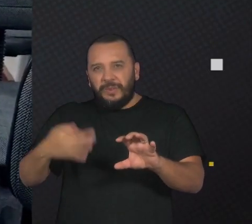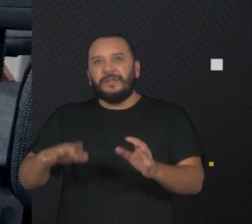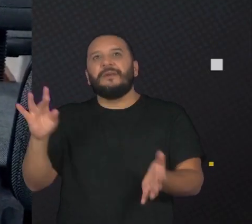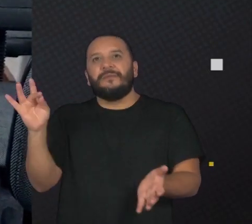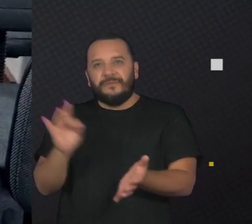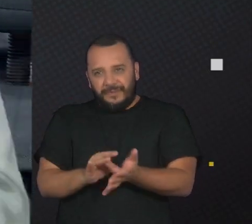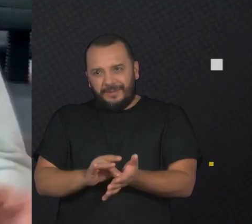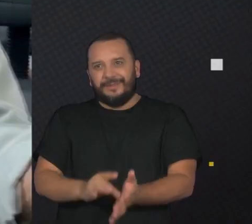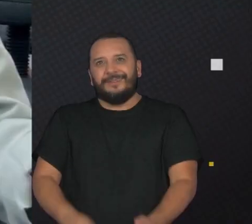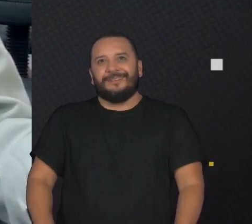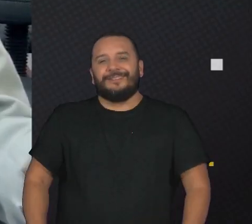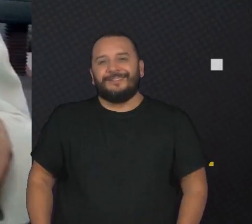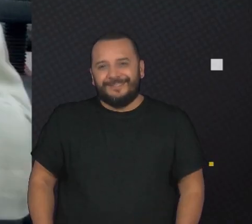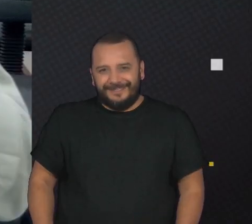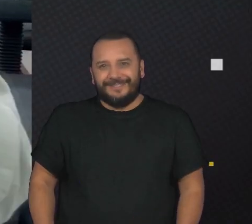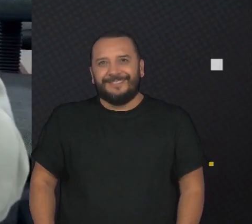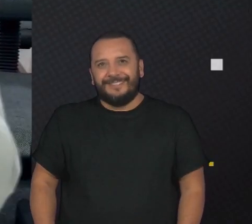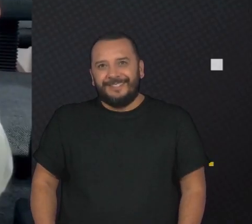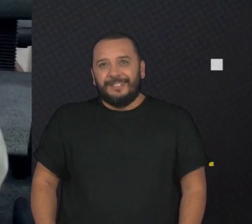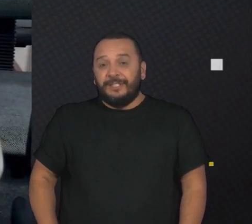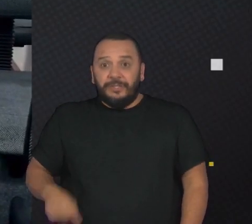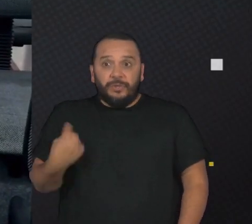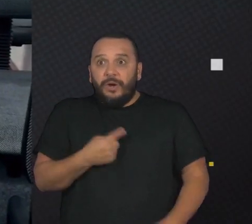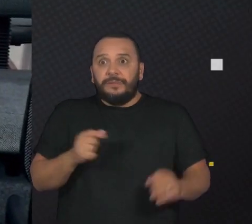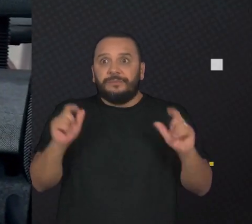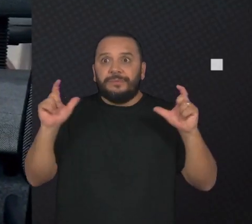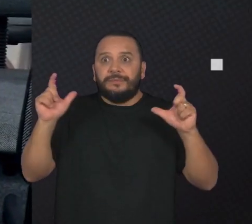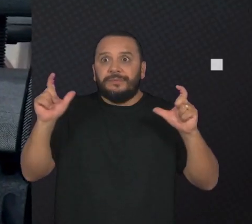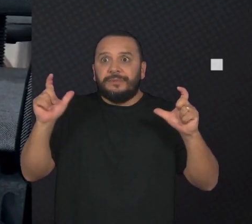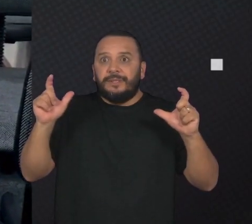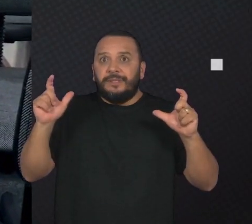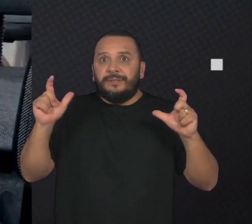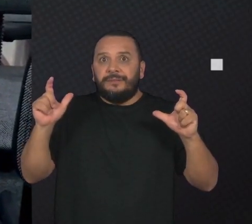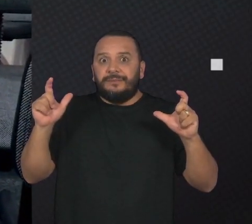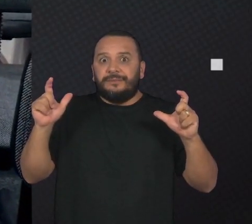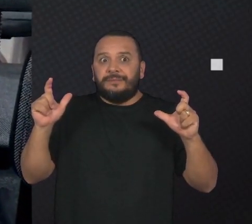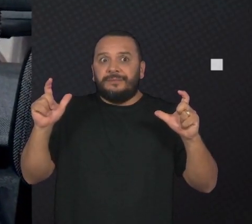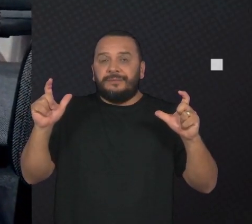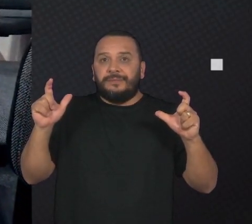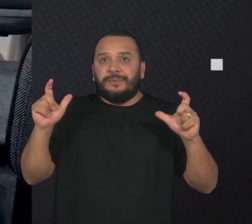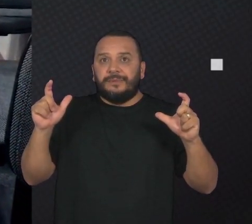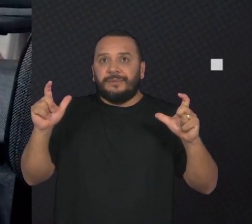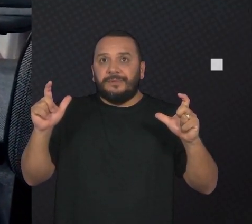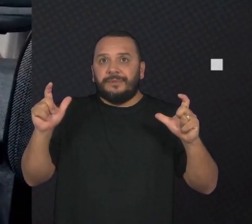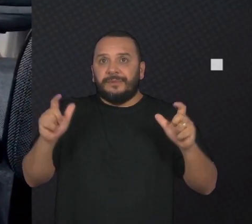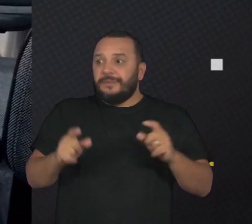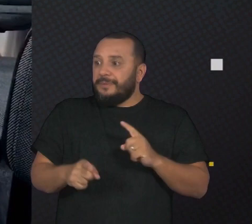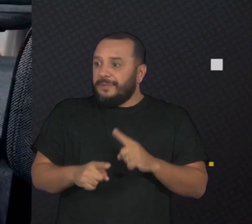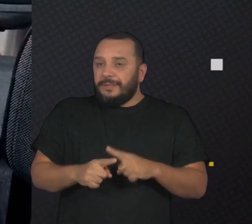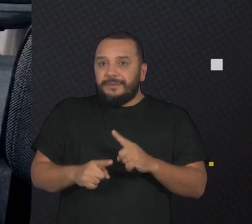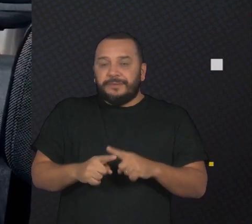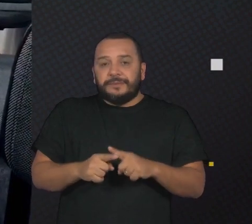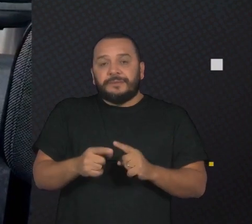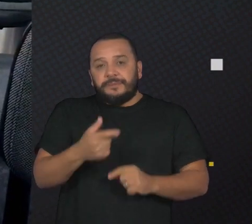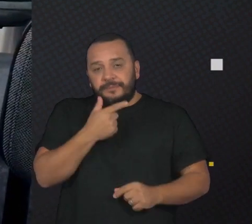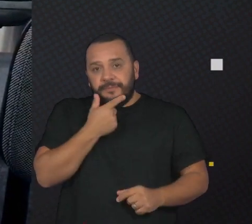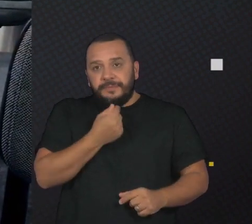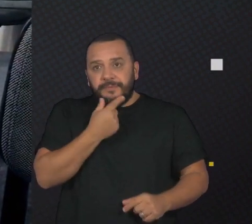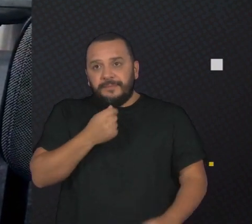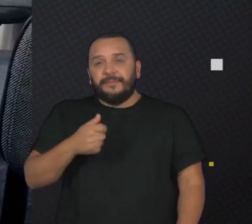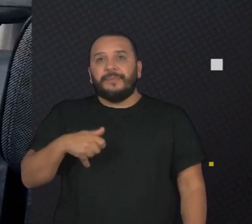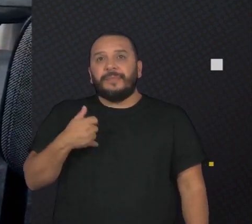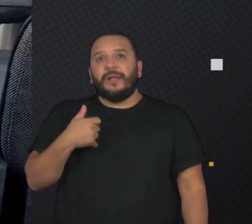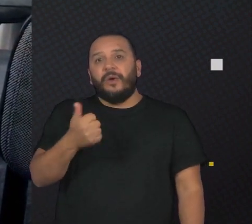muito. Foi um espanto no estúdio, porque nós vimos que um menino de 11